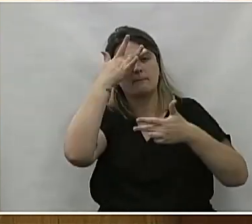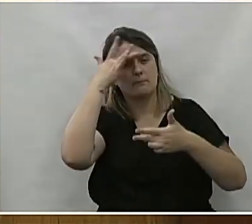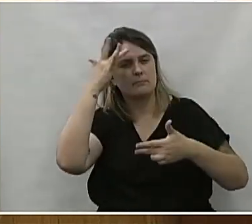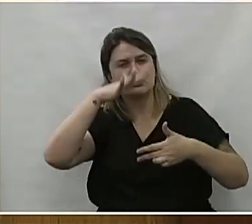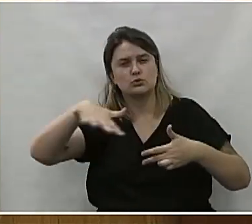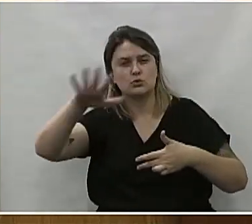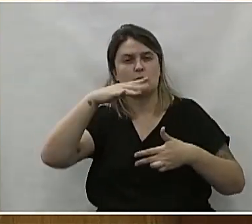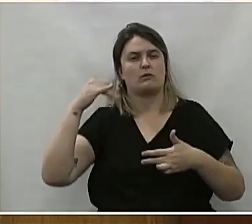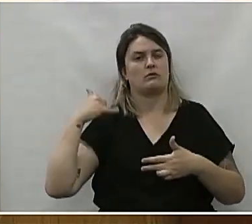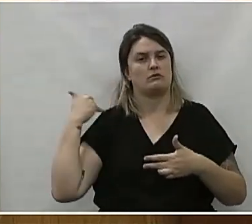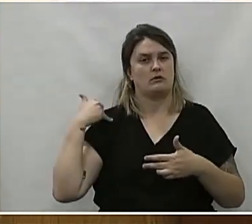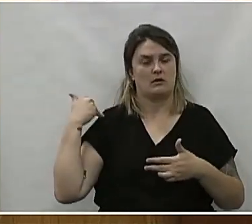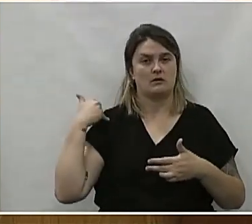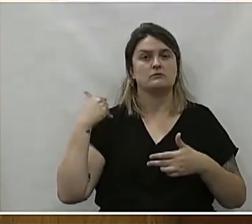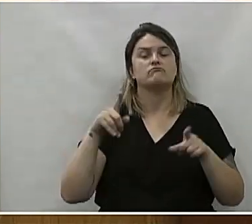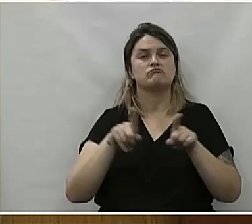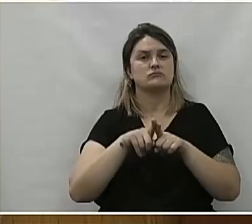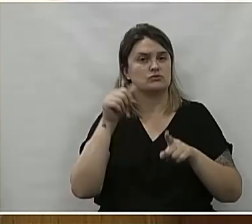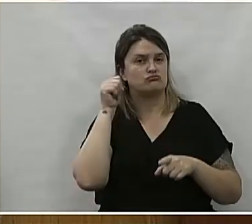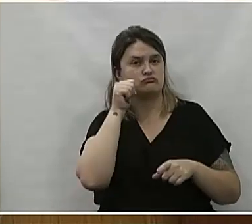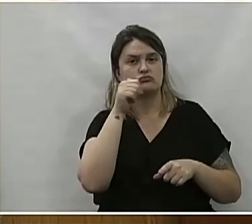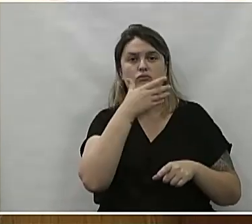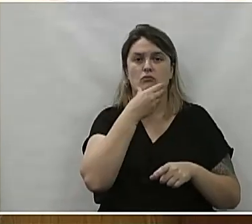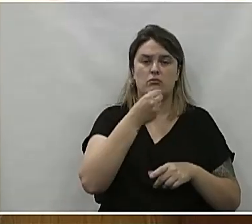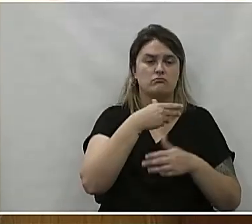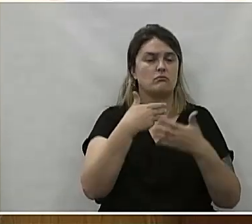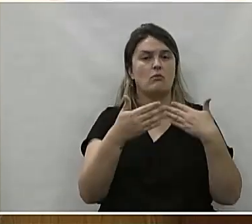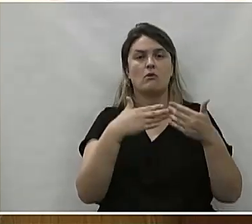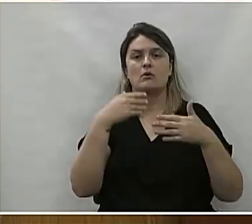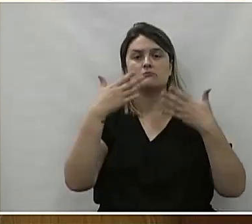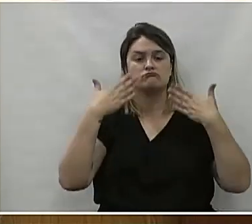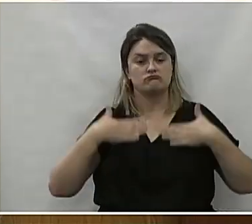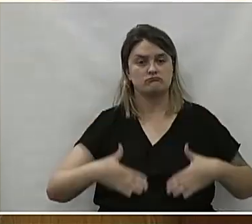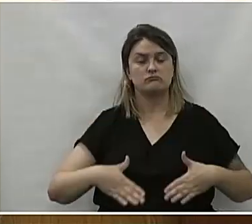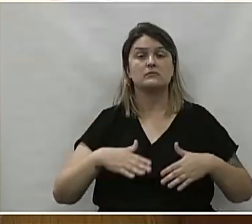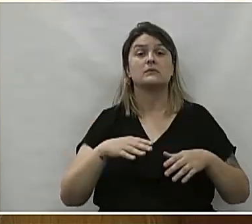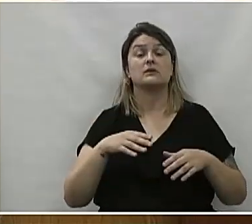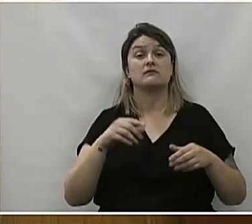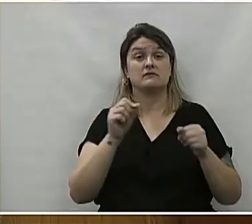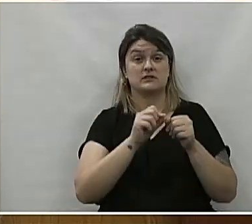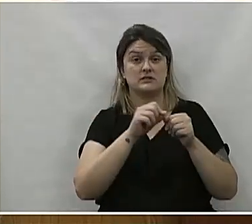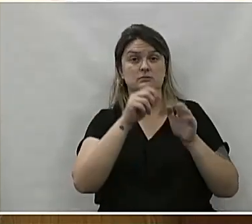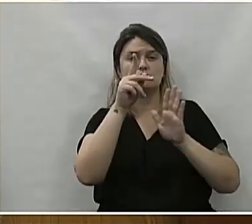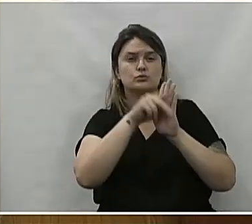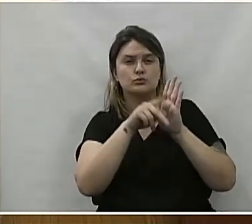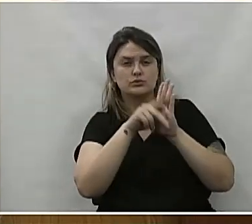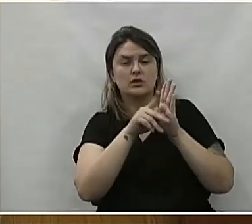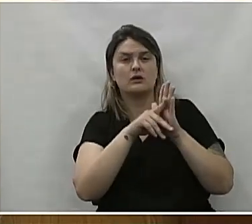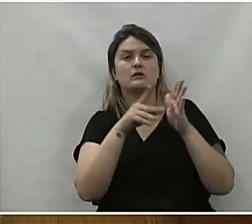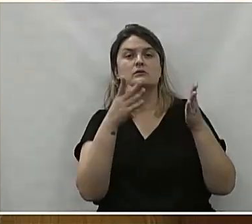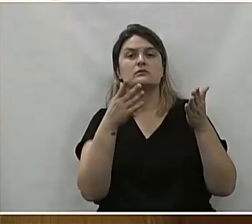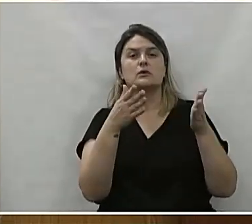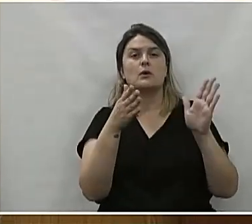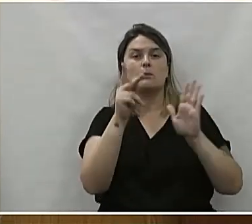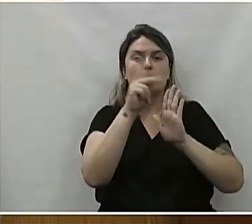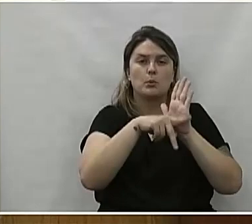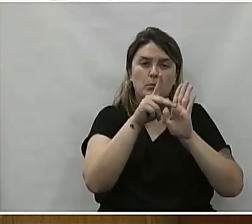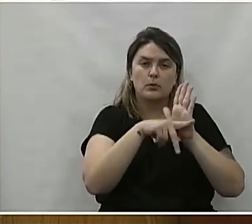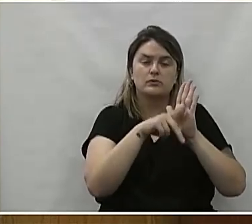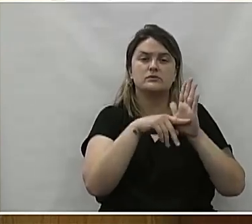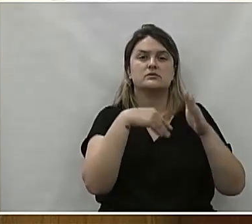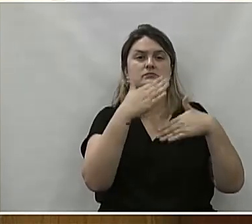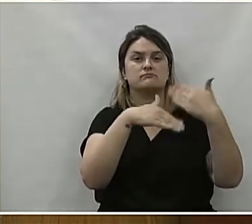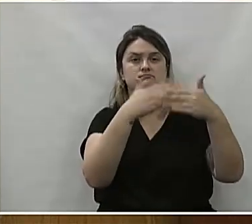De todas as idades Gêneros E condições físicas E sociais Por meio de programas E objetos E projetos